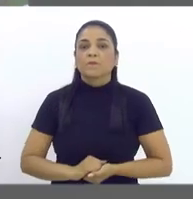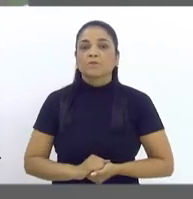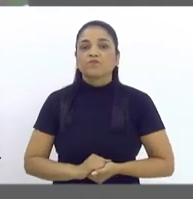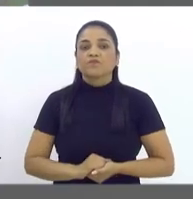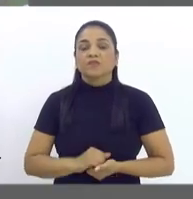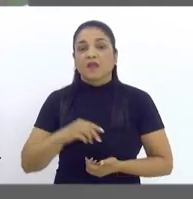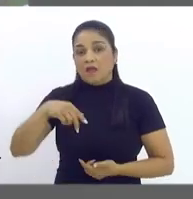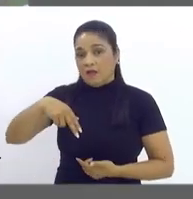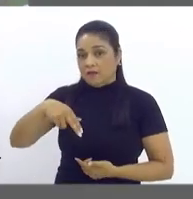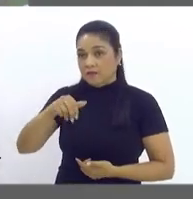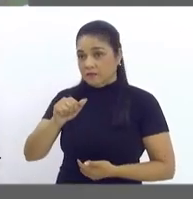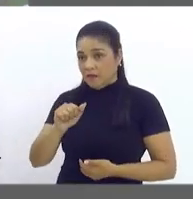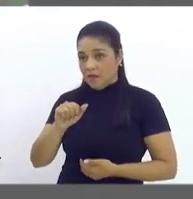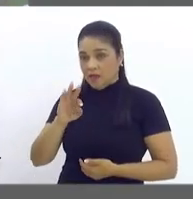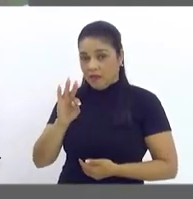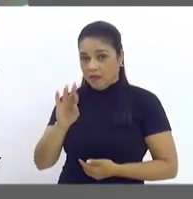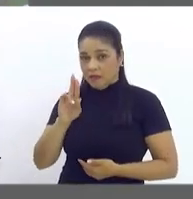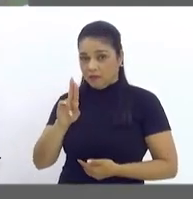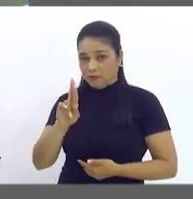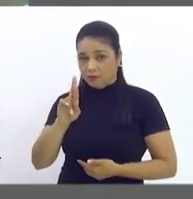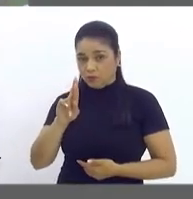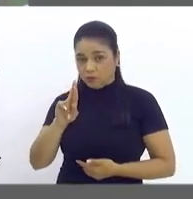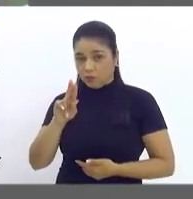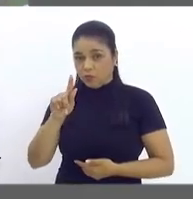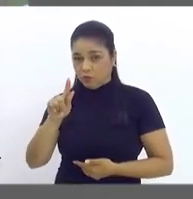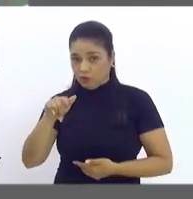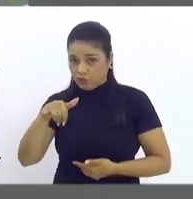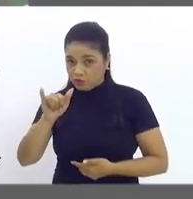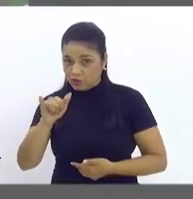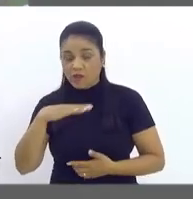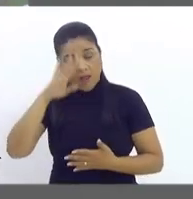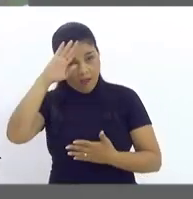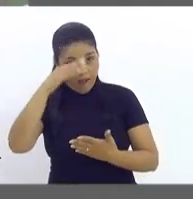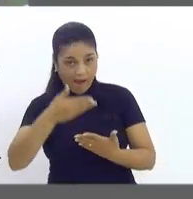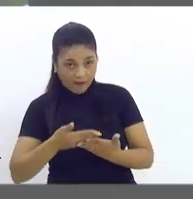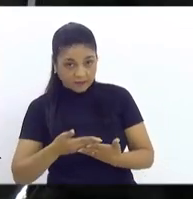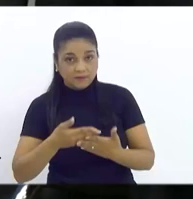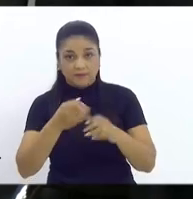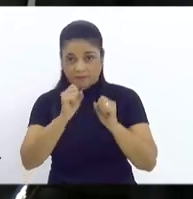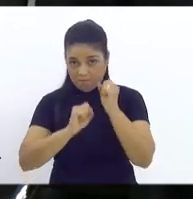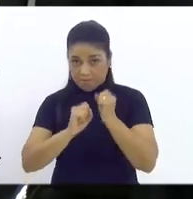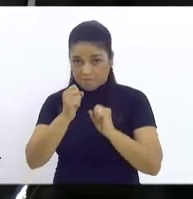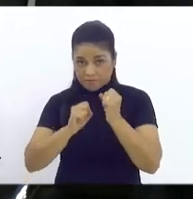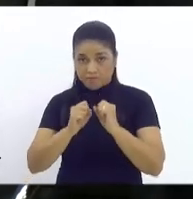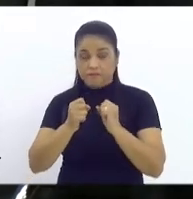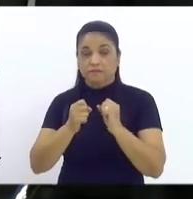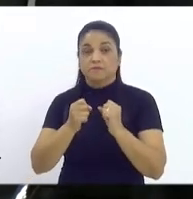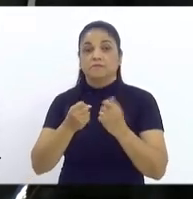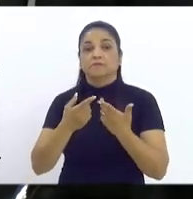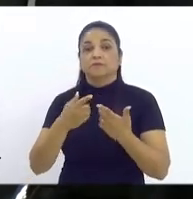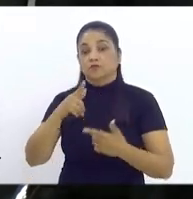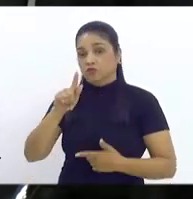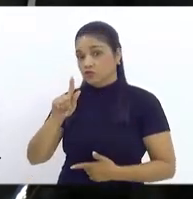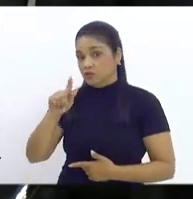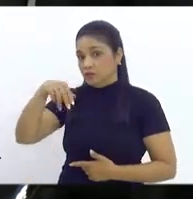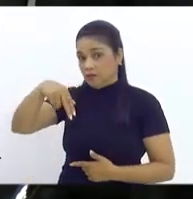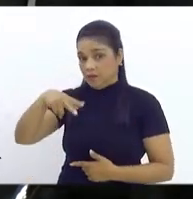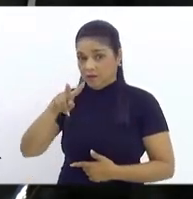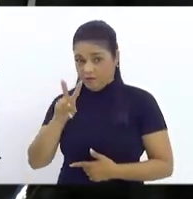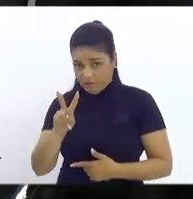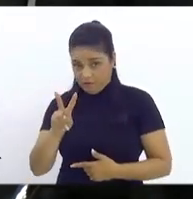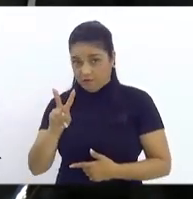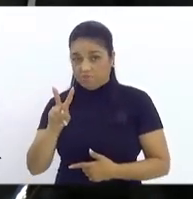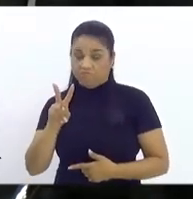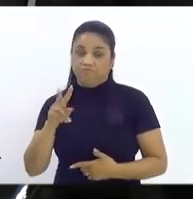A Natuz também ela acredita, né, no mercado de GNV, não poderia deixar de